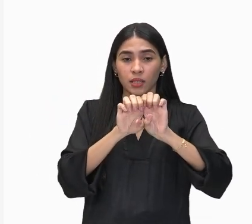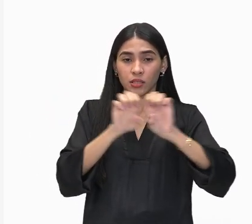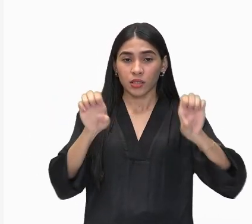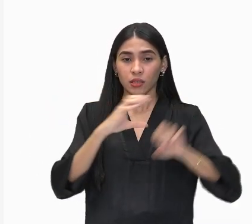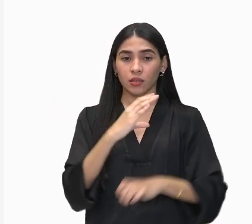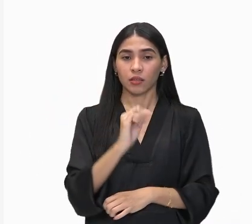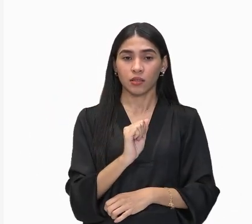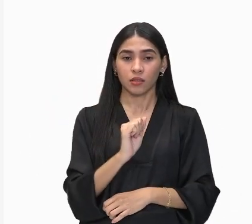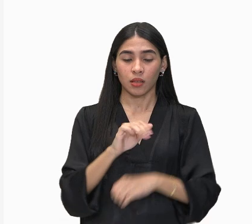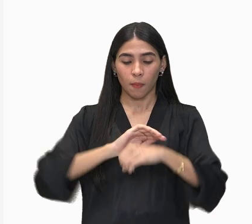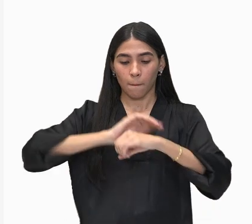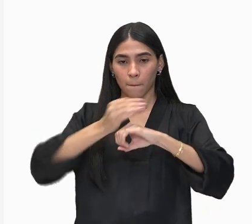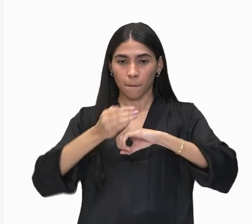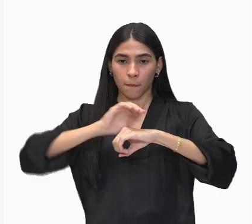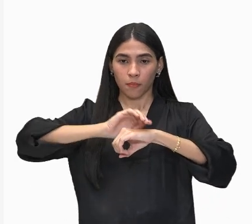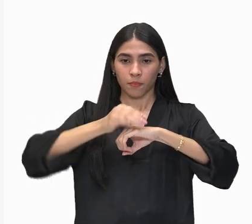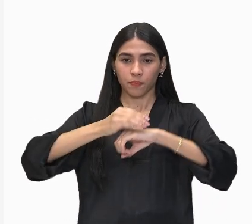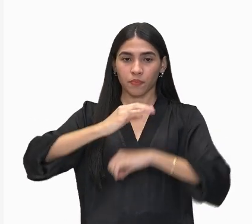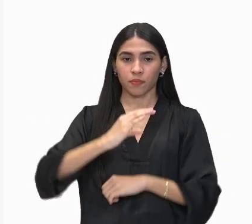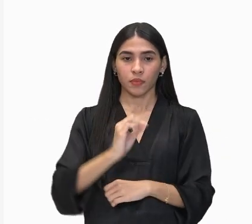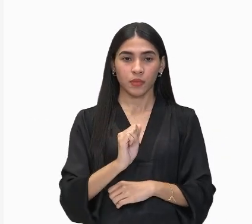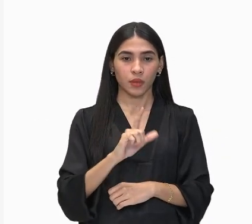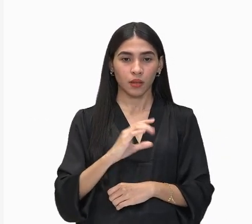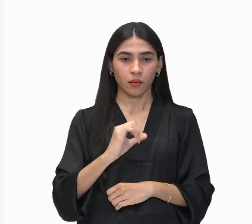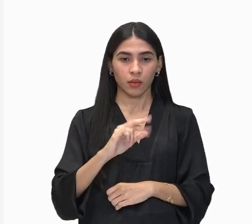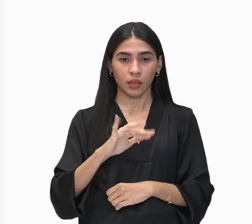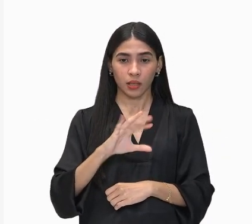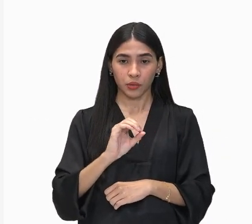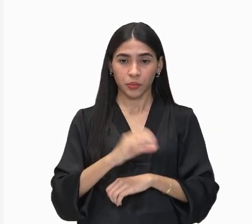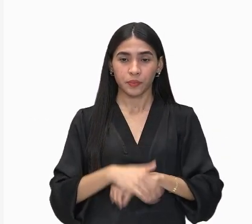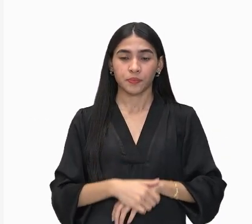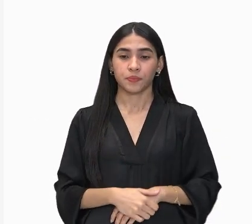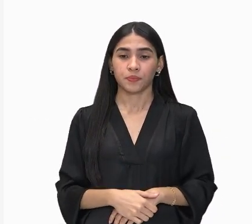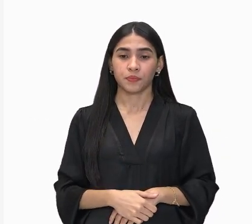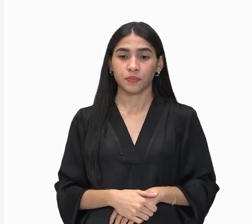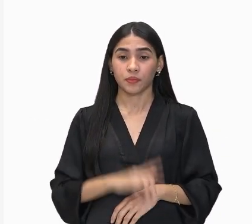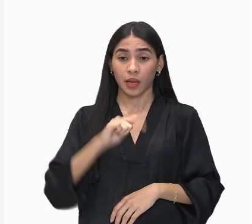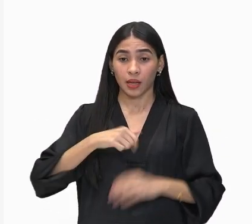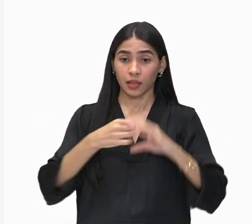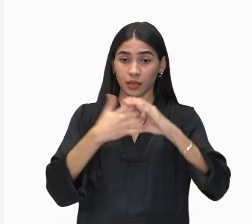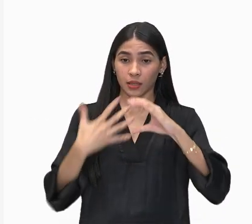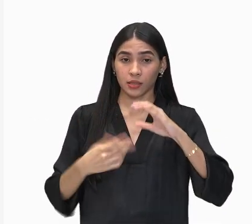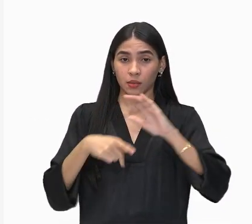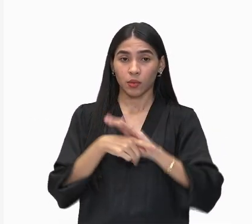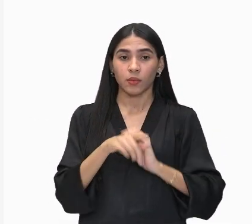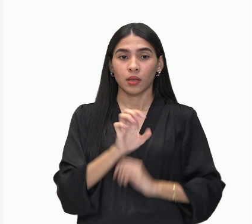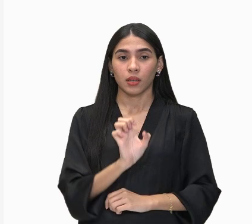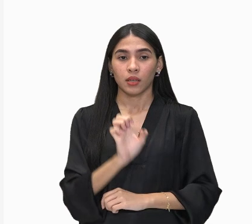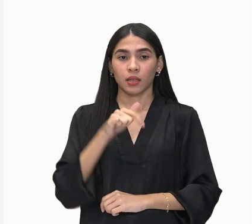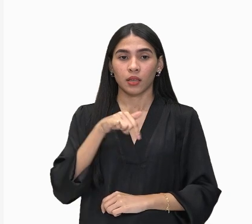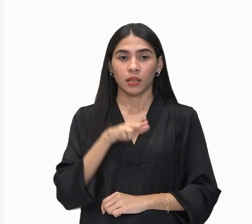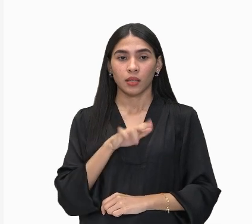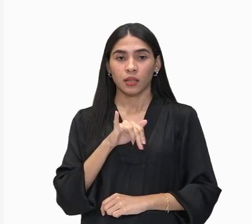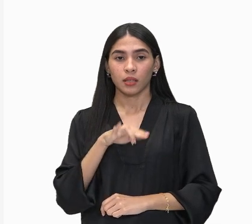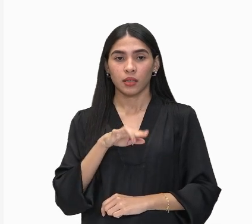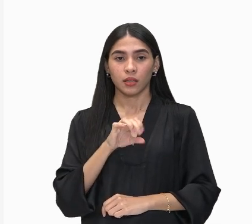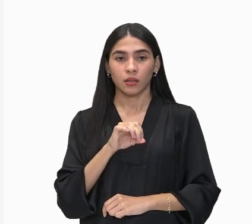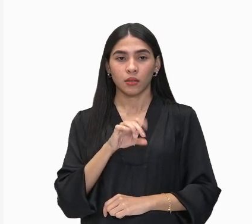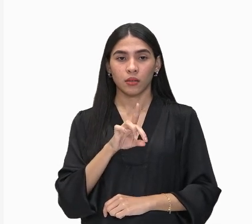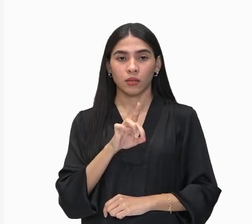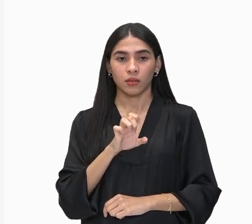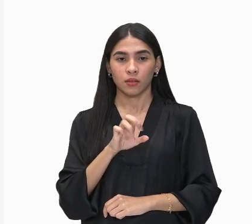natureza calcária, né, a natureza química dele. Então, essas aí são as características principais e iniciais